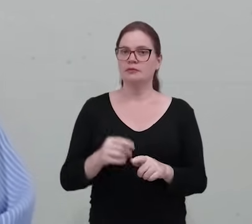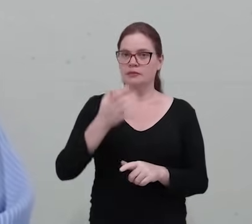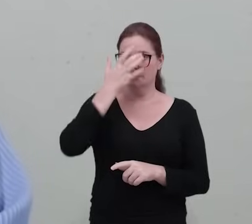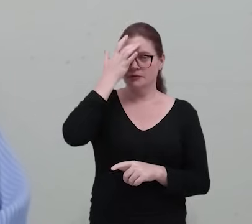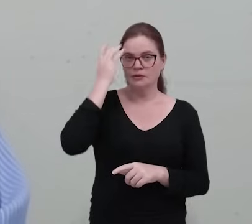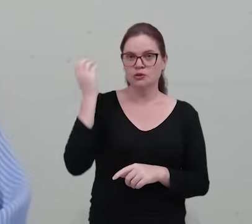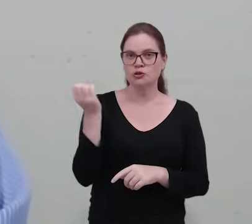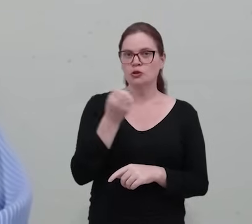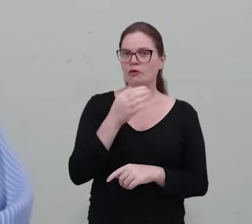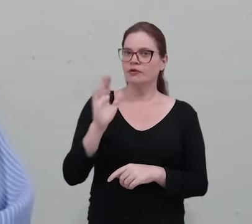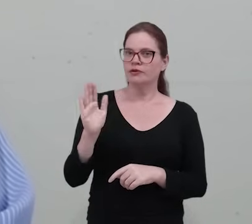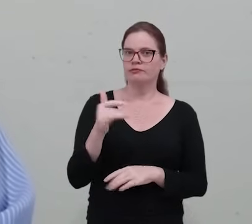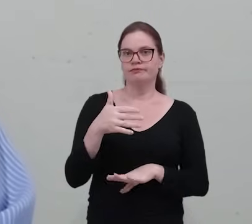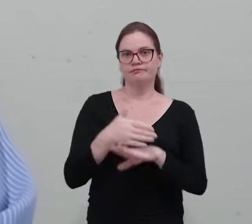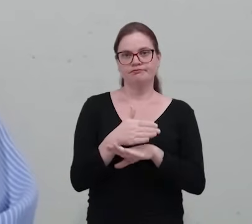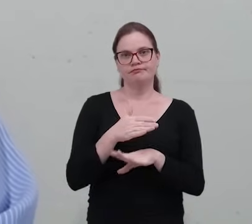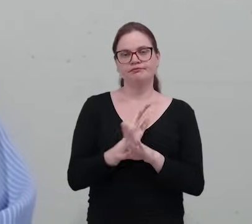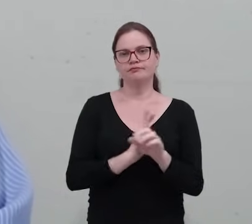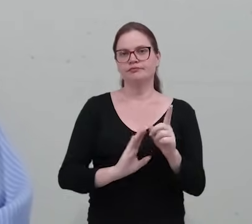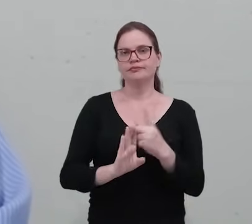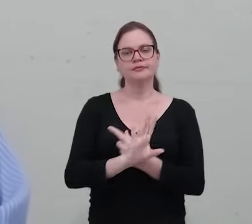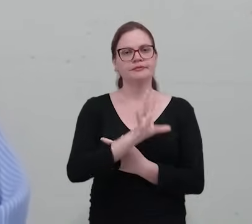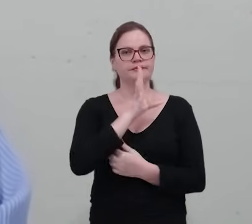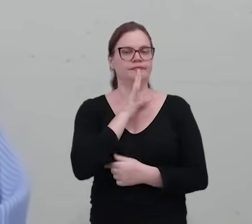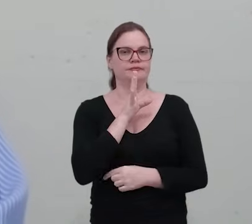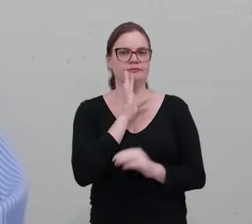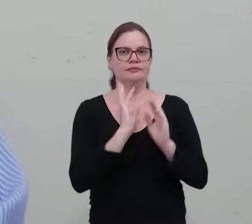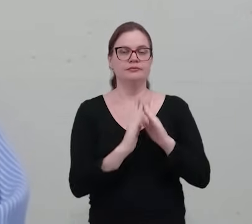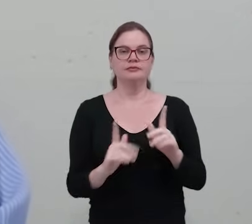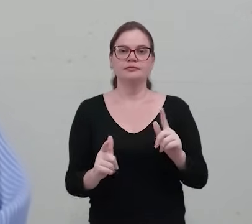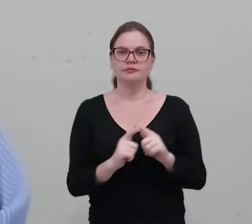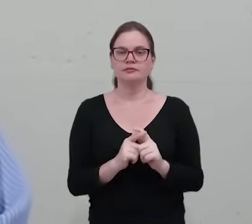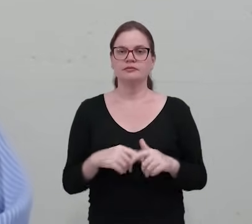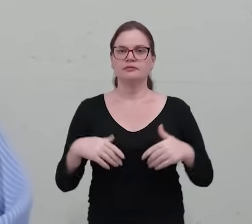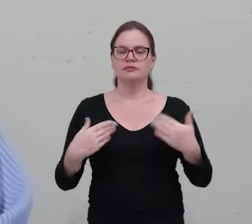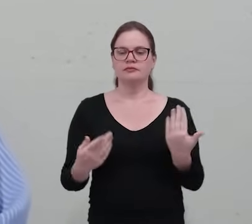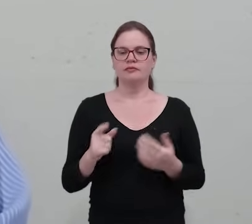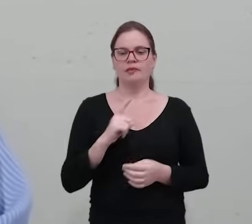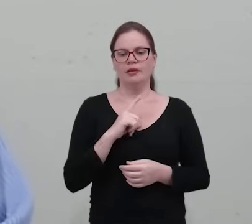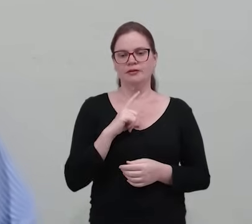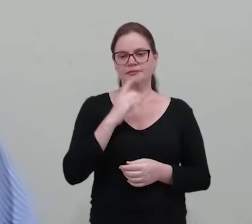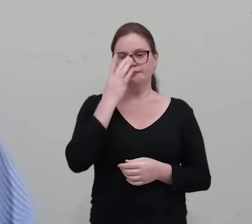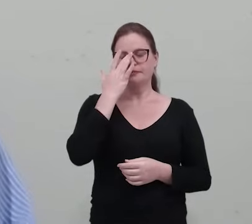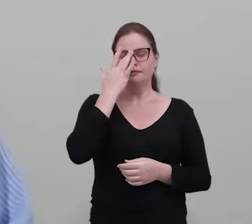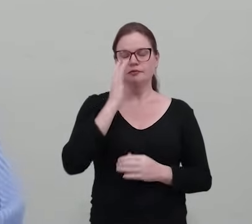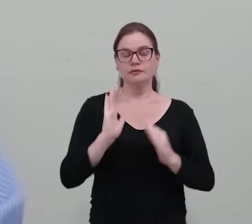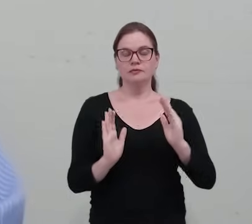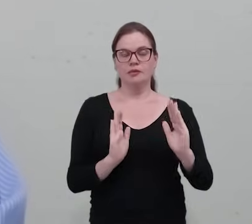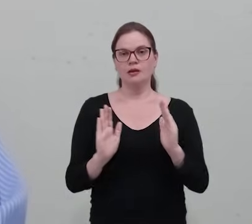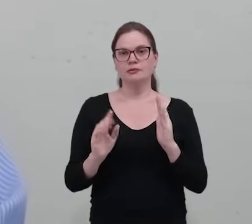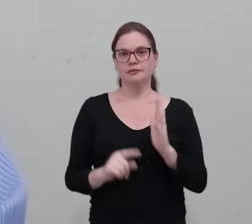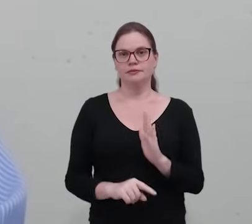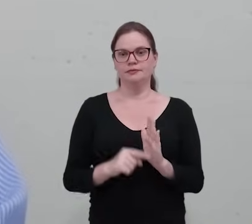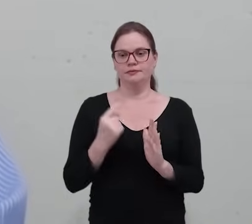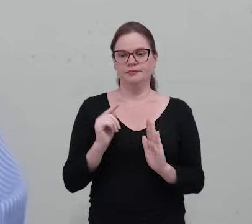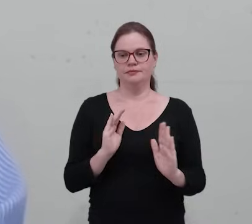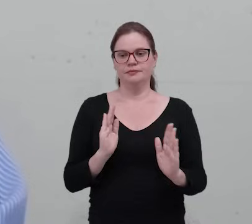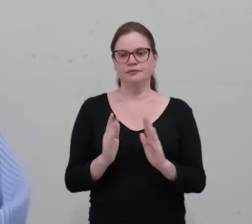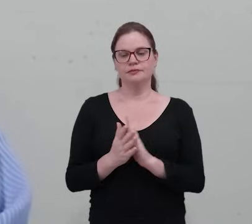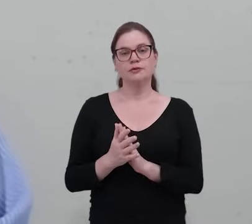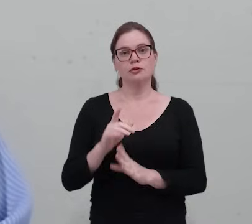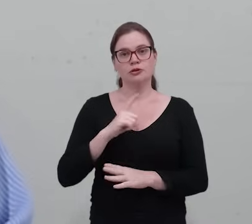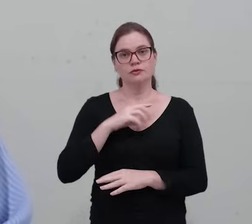a conhecer a obra do Senhor. Então, houve esses primeiros momentos,